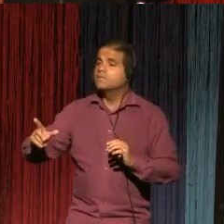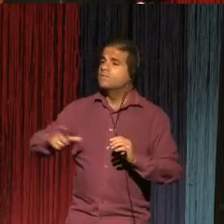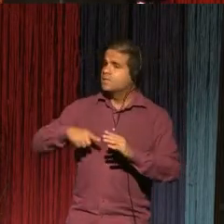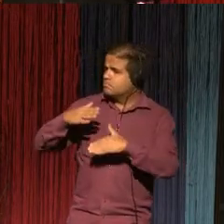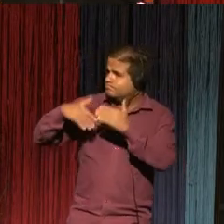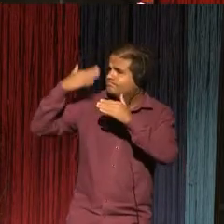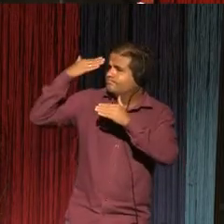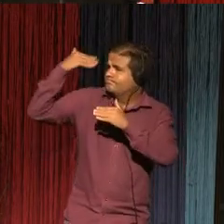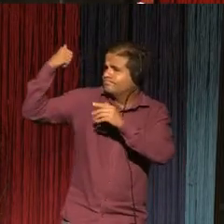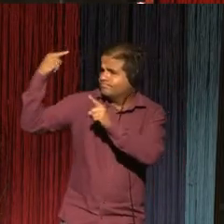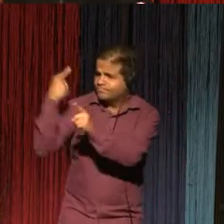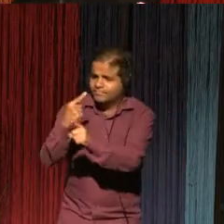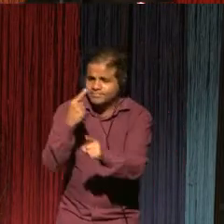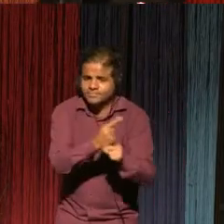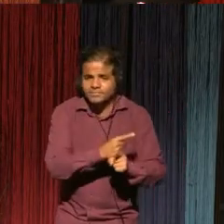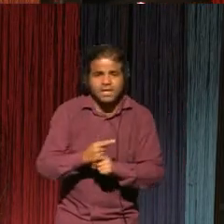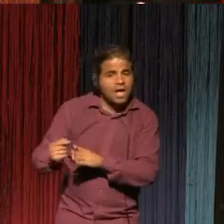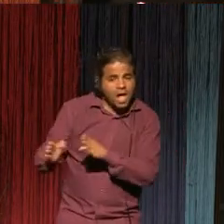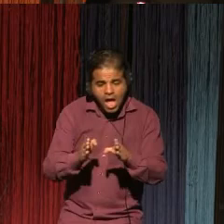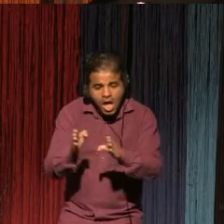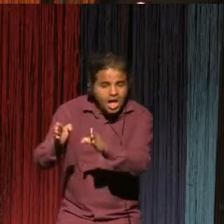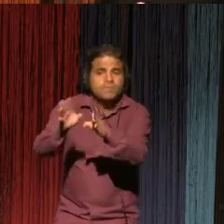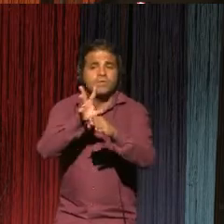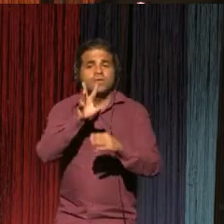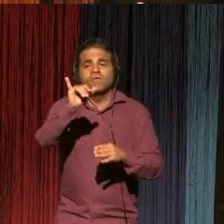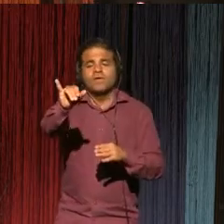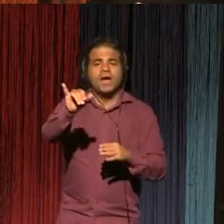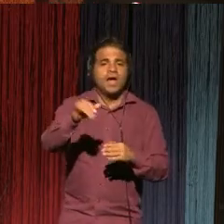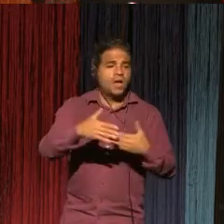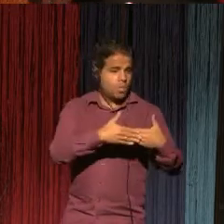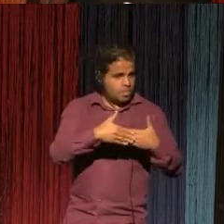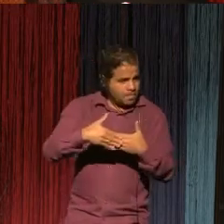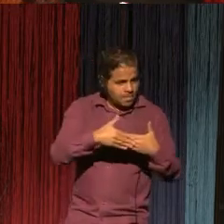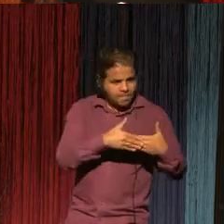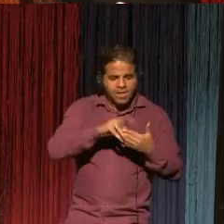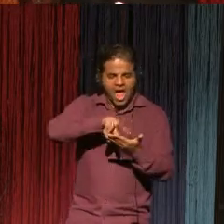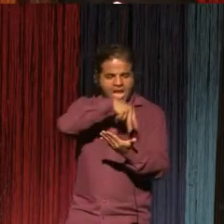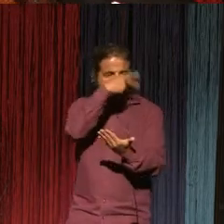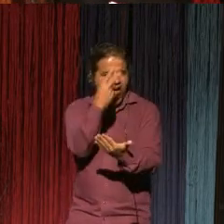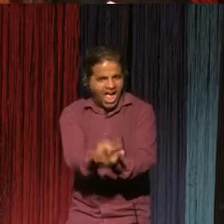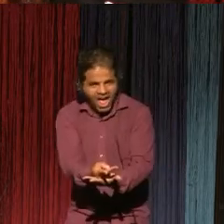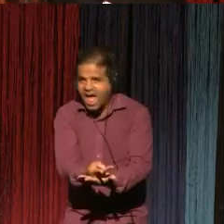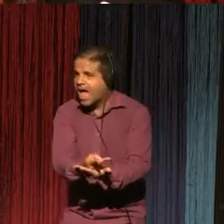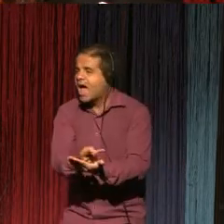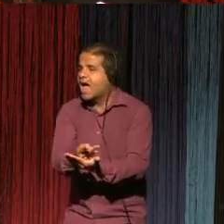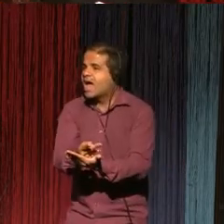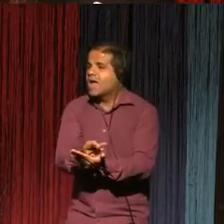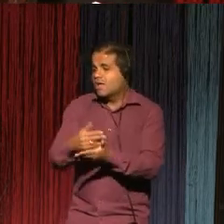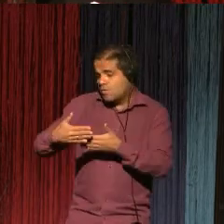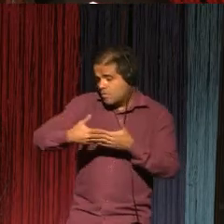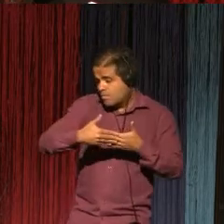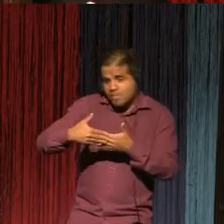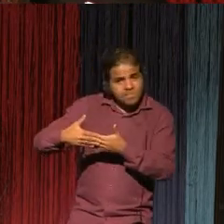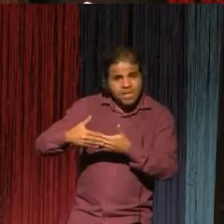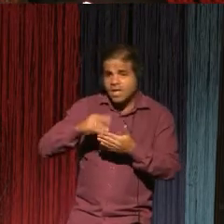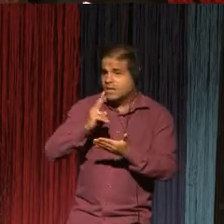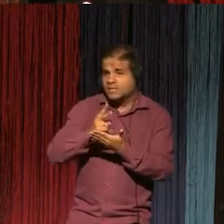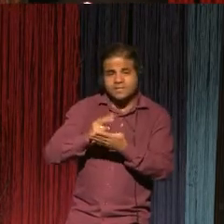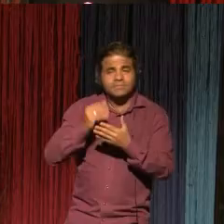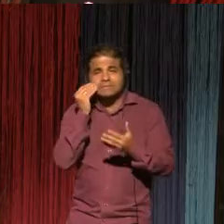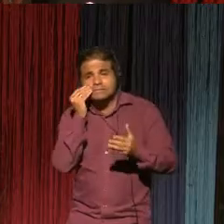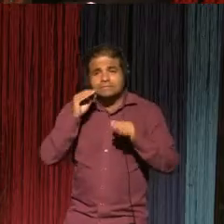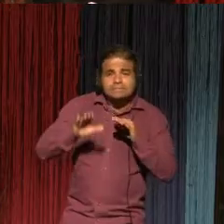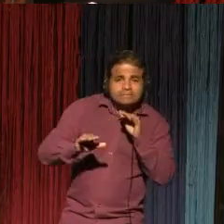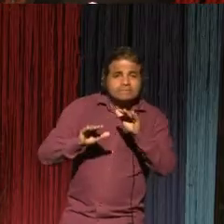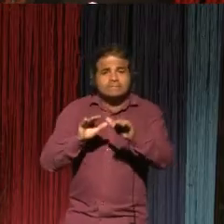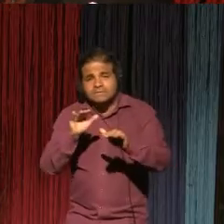sucesso, que elas têm que encontrar o seu próprio caminho. Quando um bebê cai, o bebê sempre cai quando está tentando